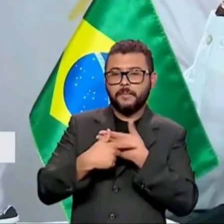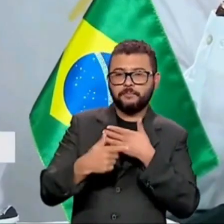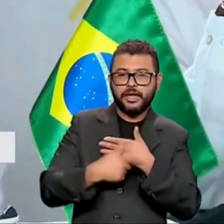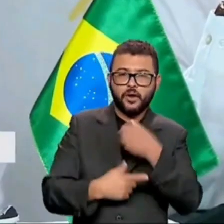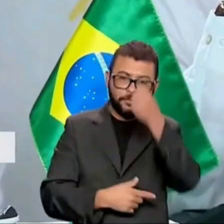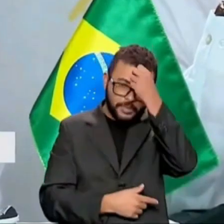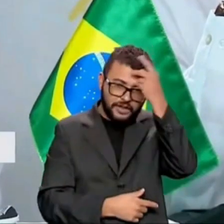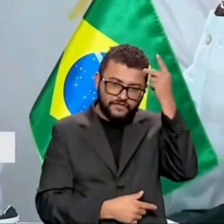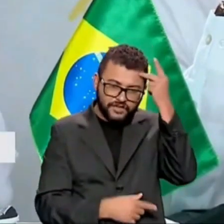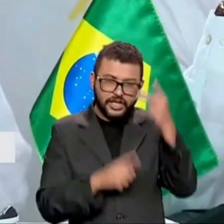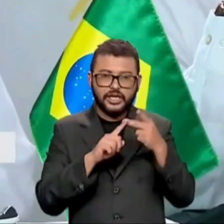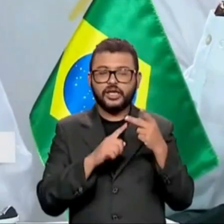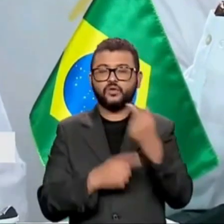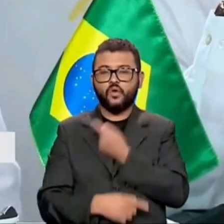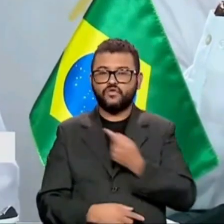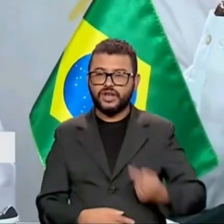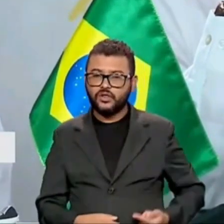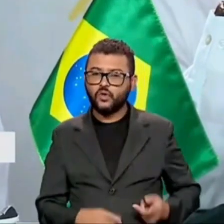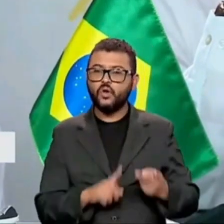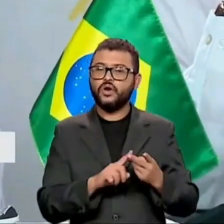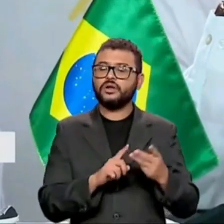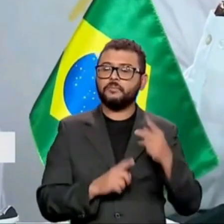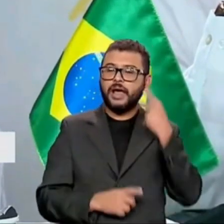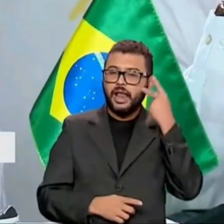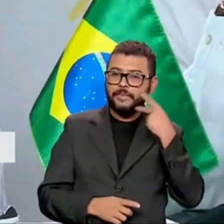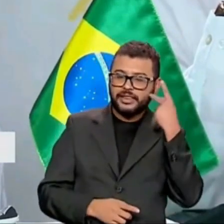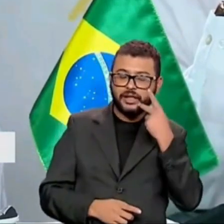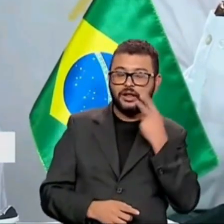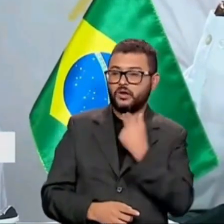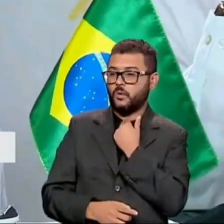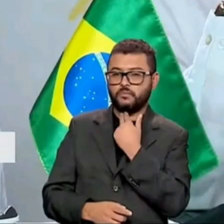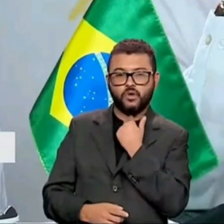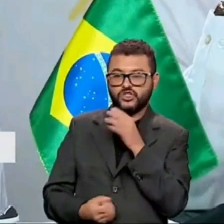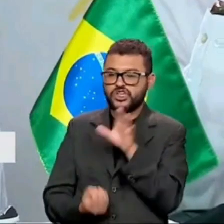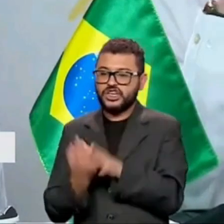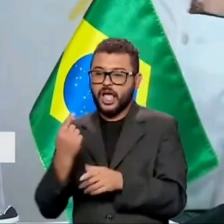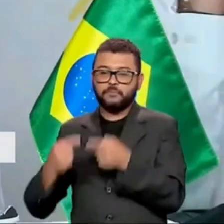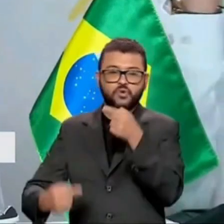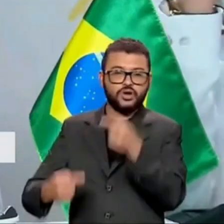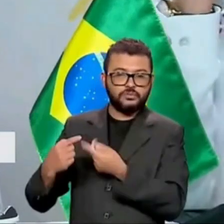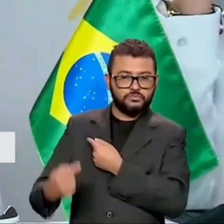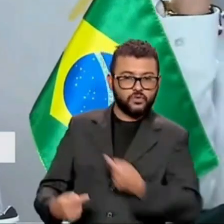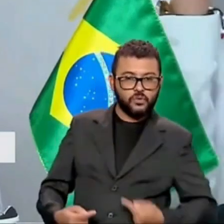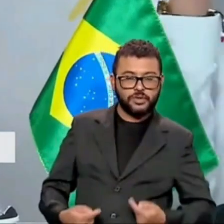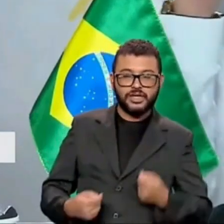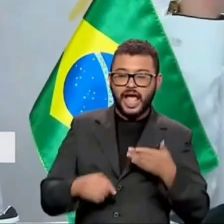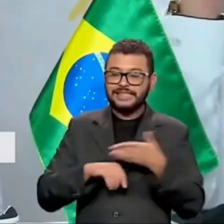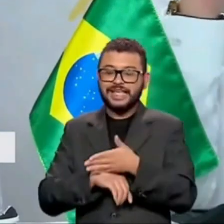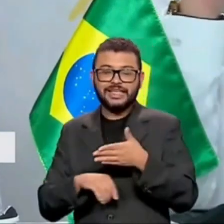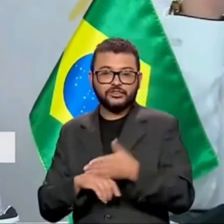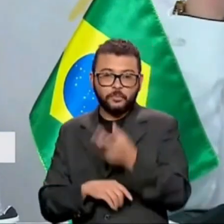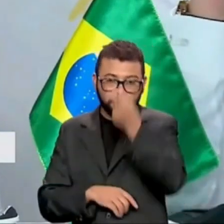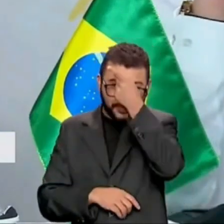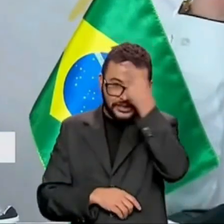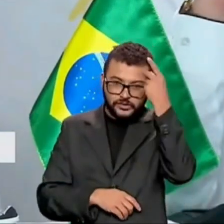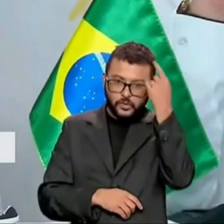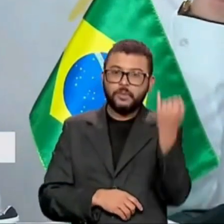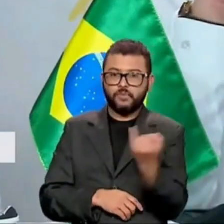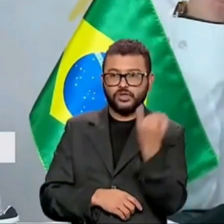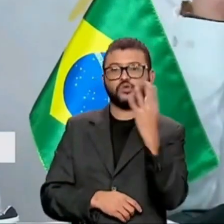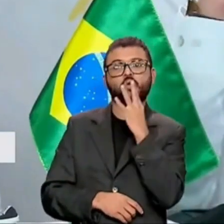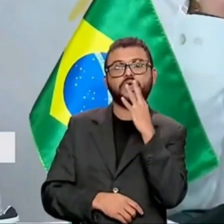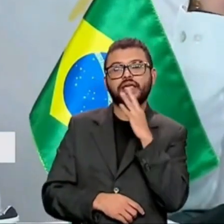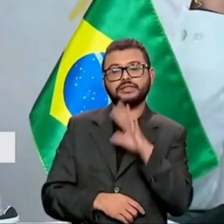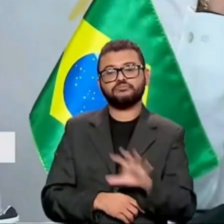prefeitos, governadores e parlamentares. Não se faz política pública sem participação das pessoas que conhecem